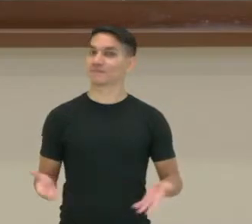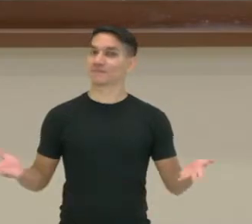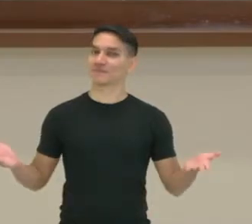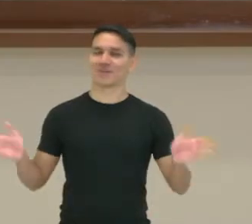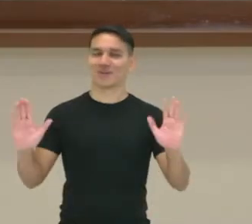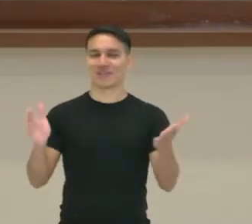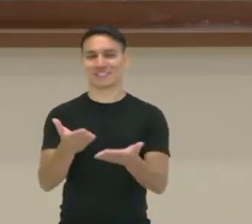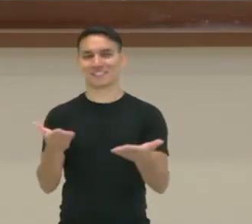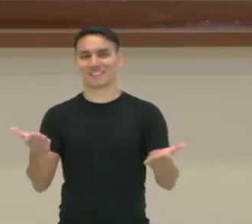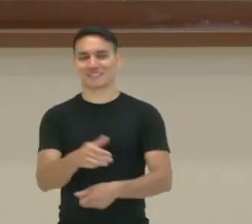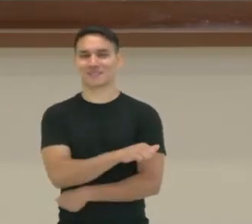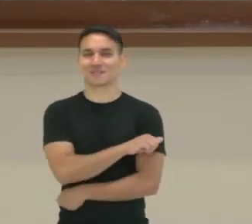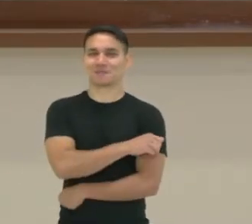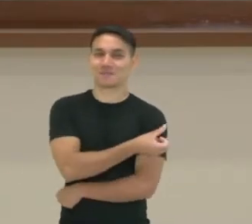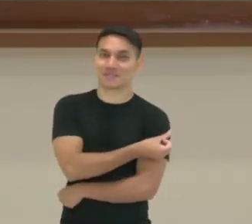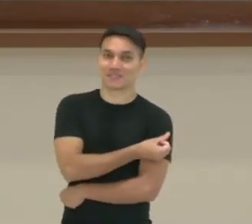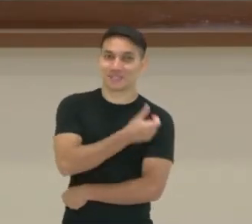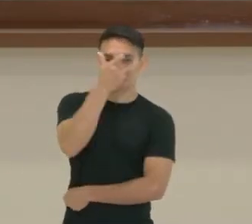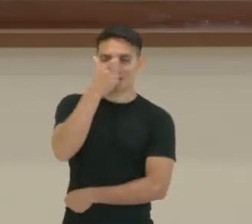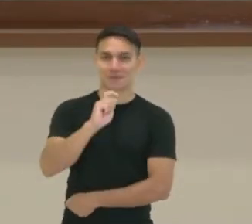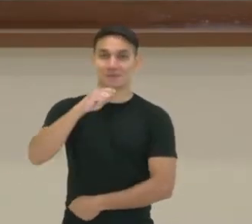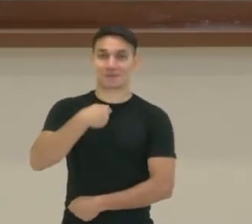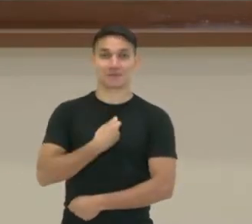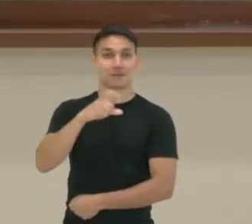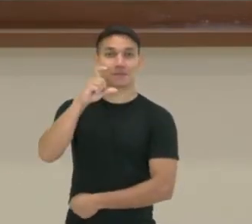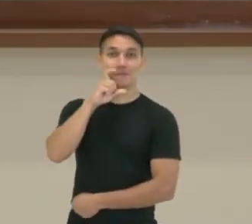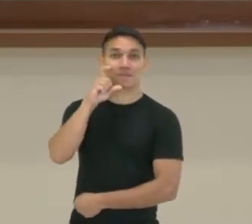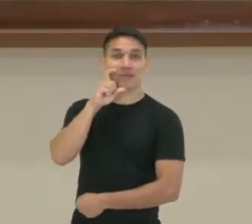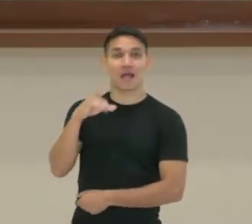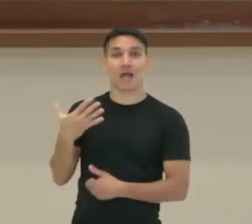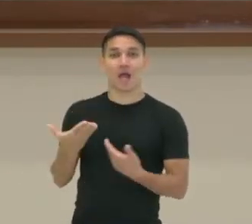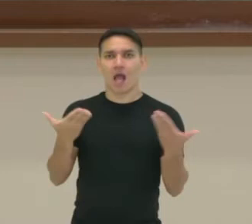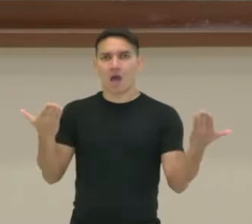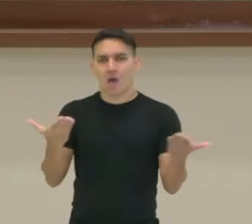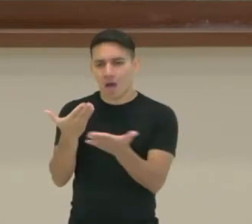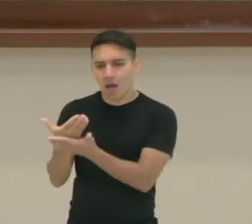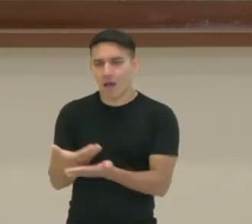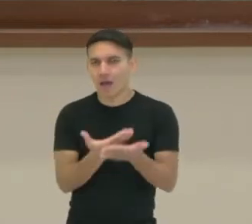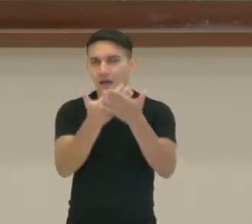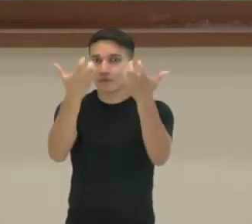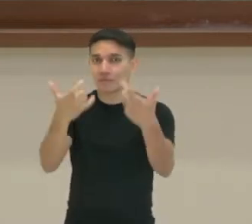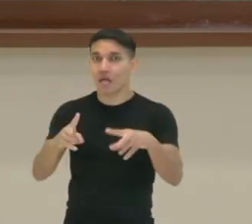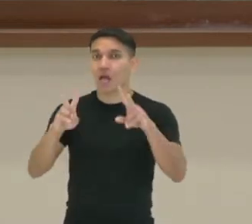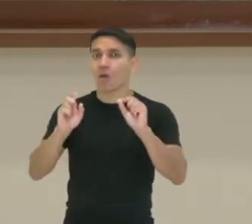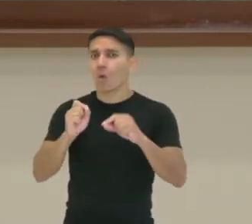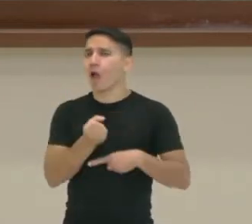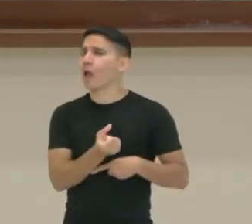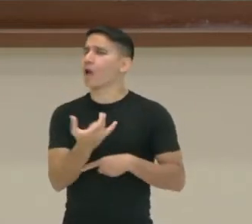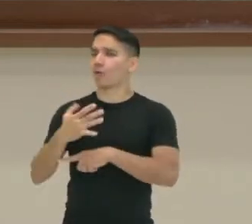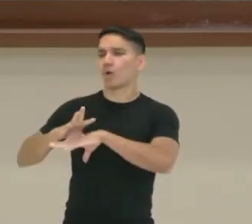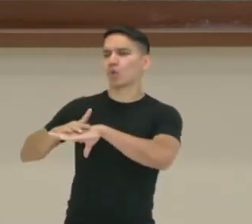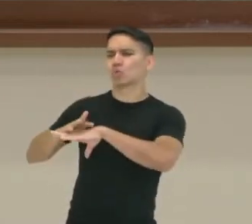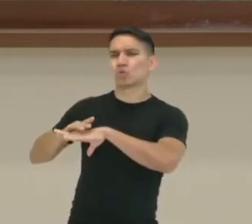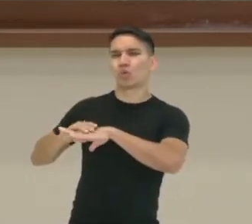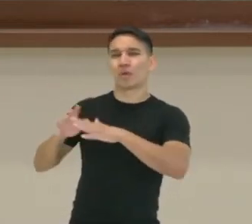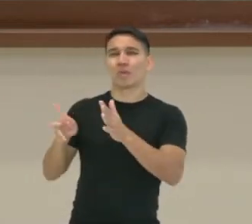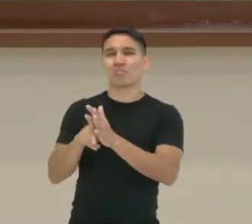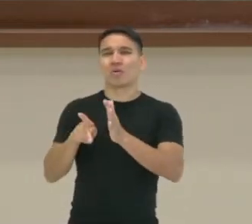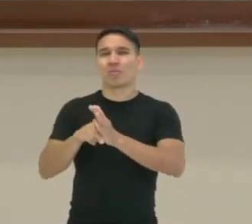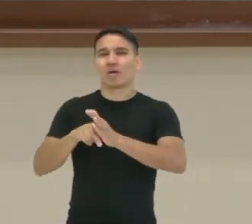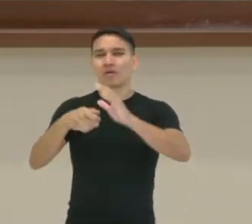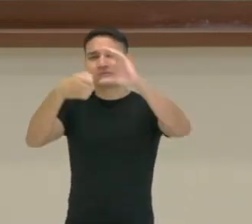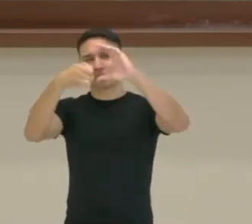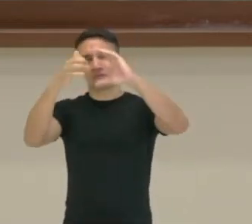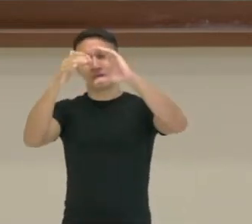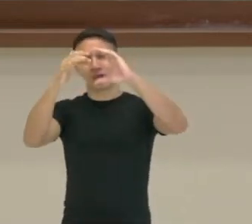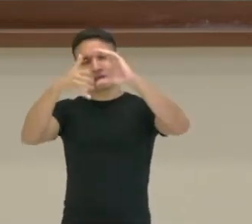Olá, estudantes do sexto ano, aqui é o professor Fabiano e nessa aula nós vamos falar de doenças do sistema nervoso. Nós